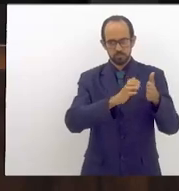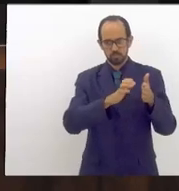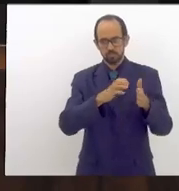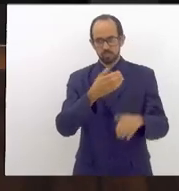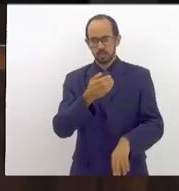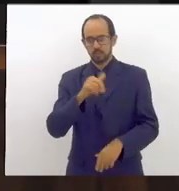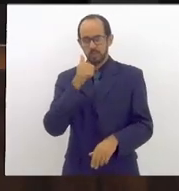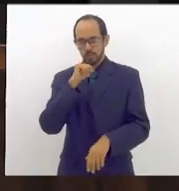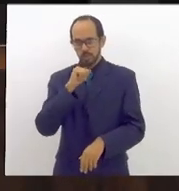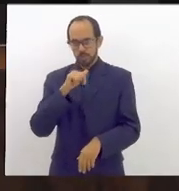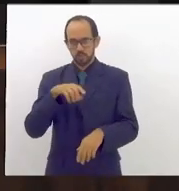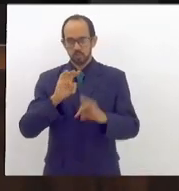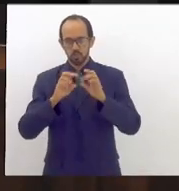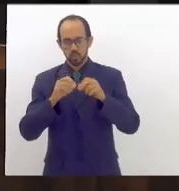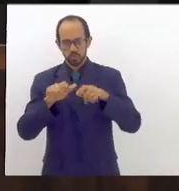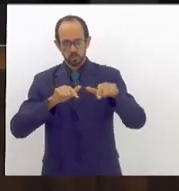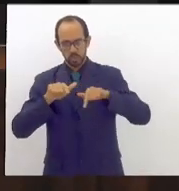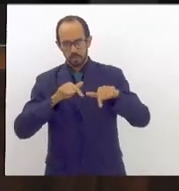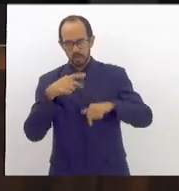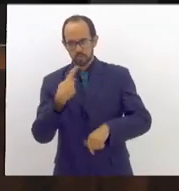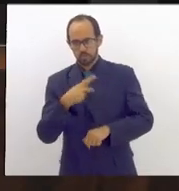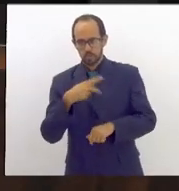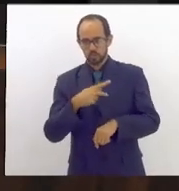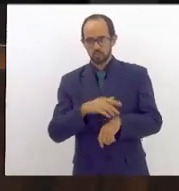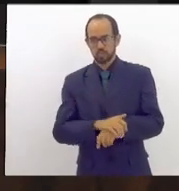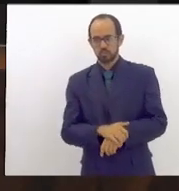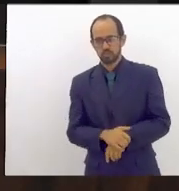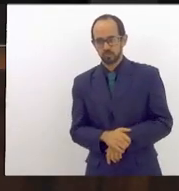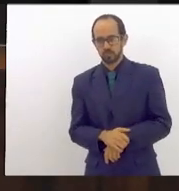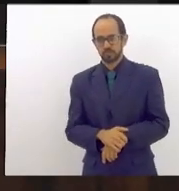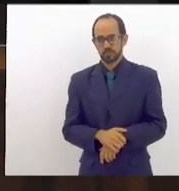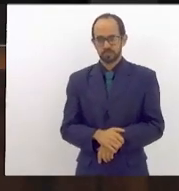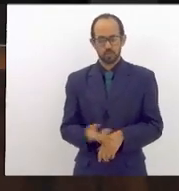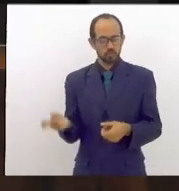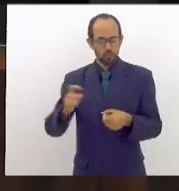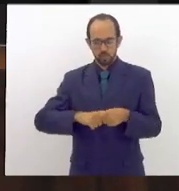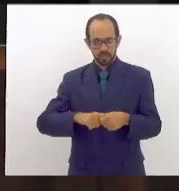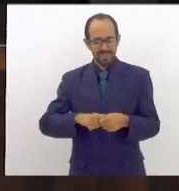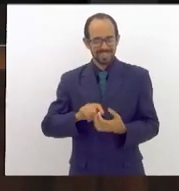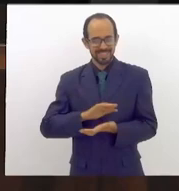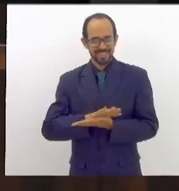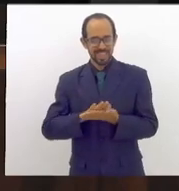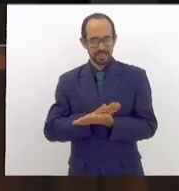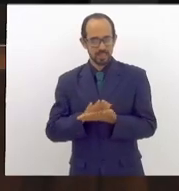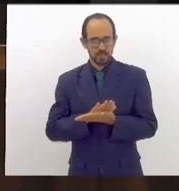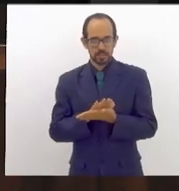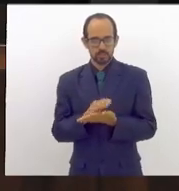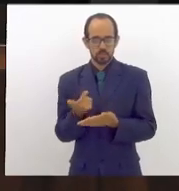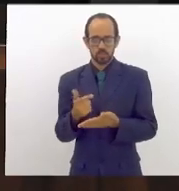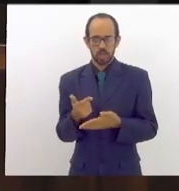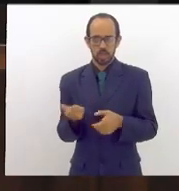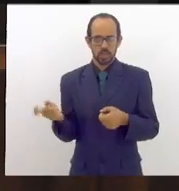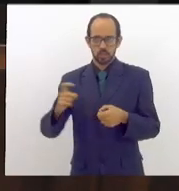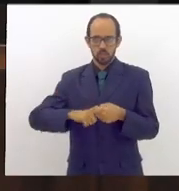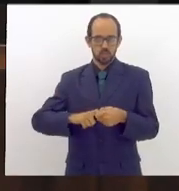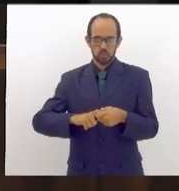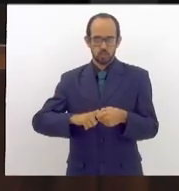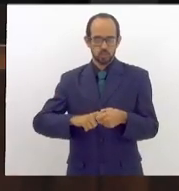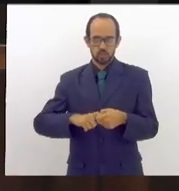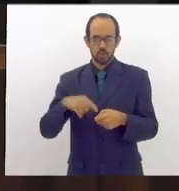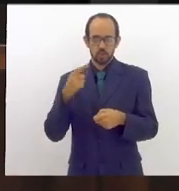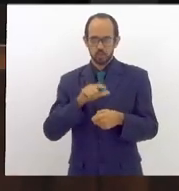o trabalho de vocês recuar nada não tem não tem retorno mais até aqui